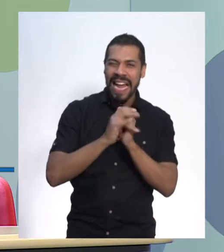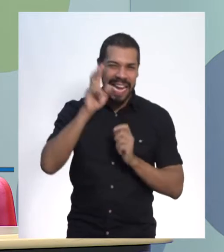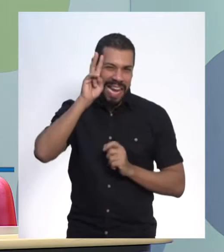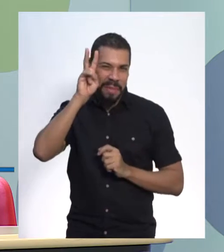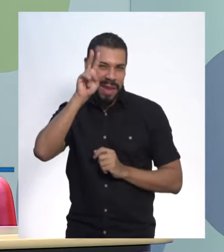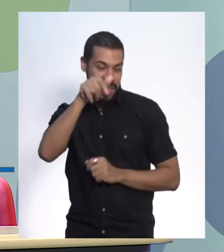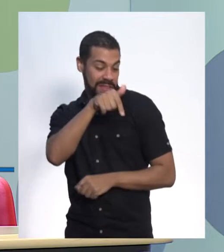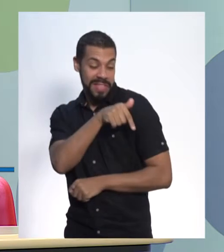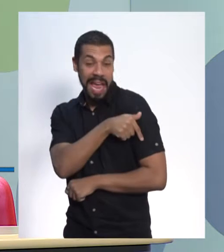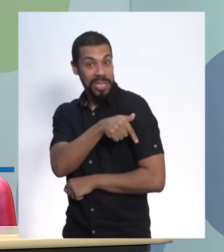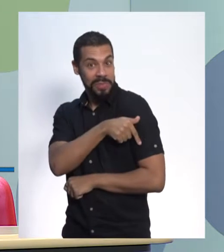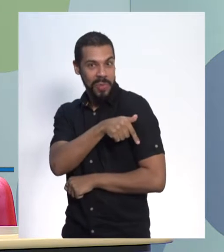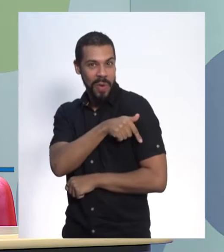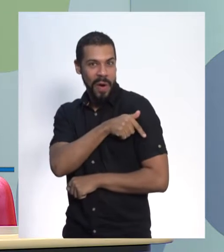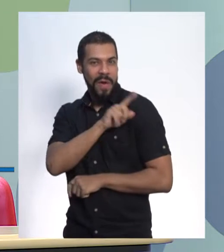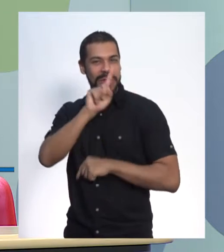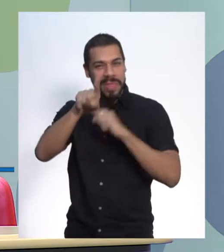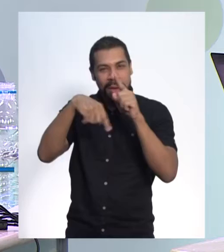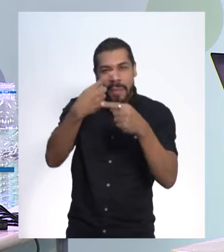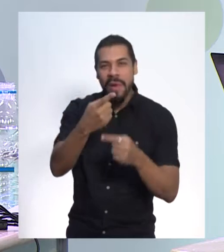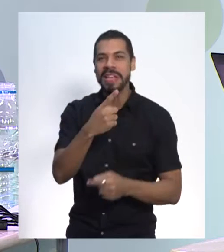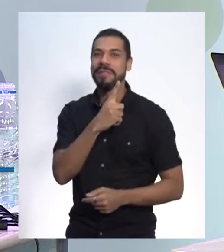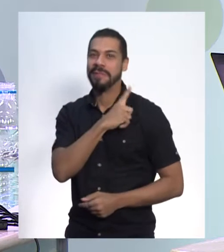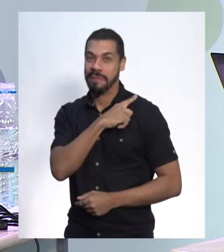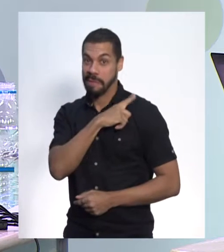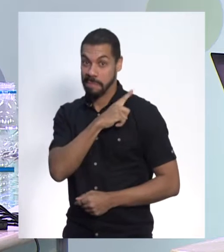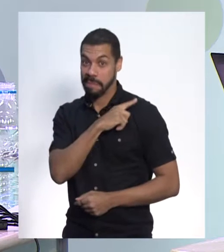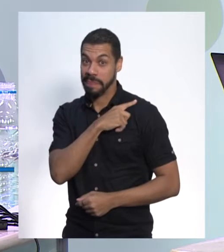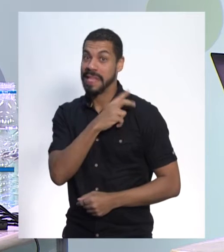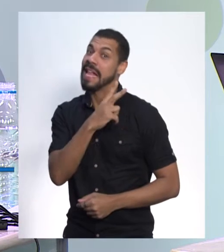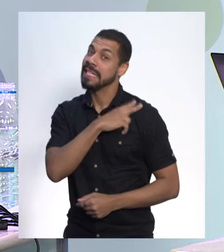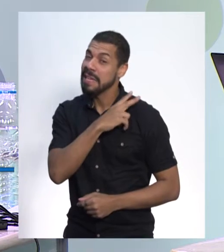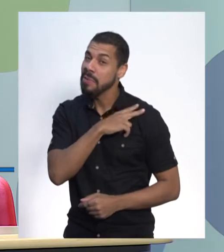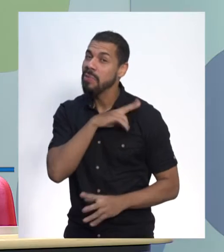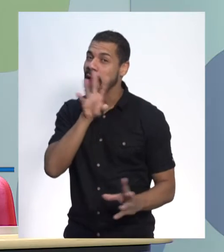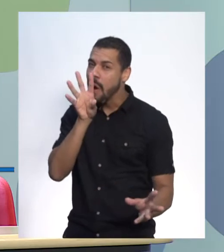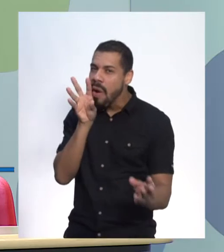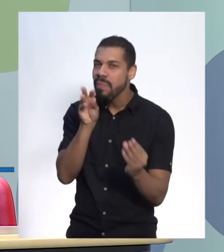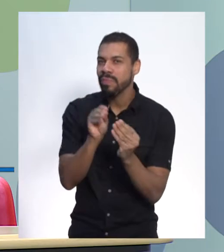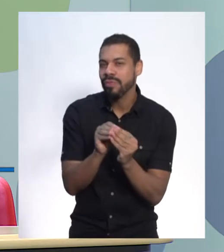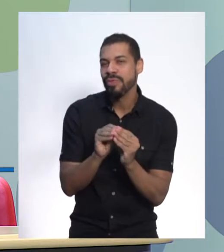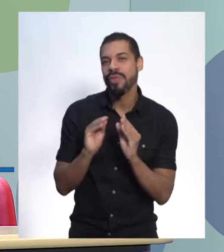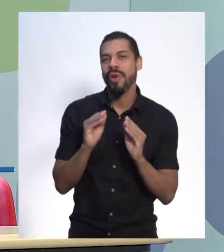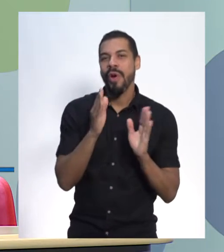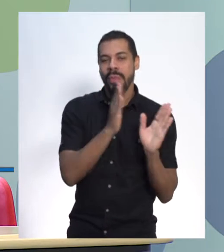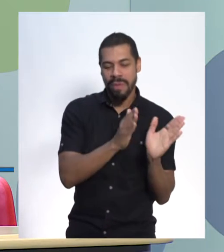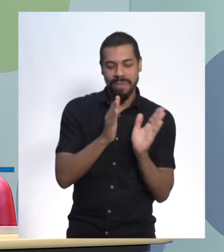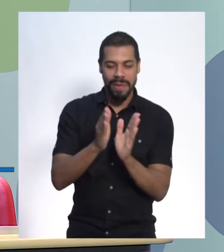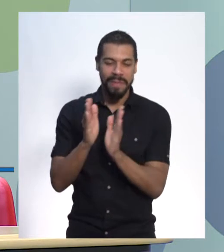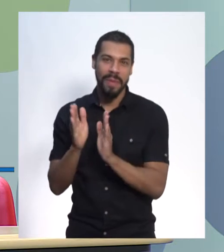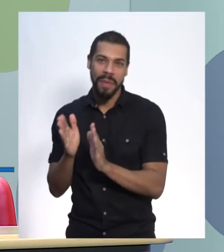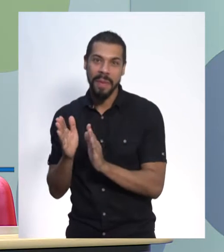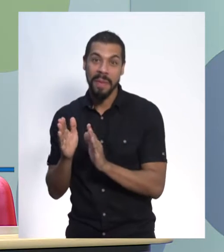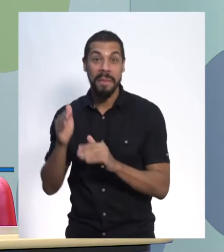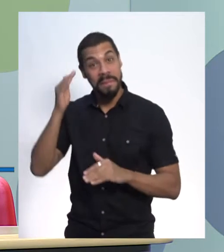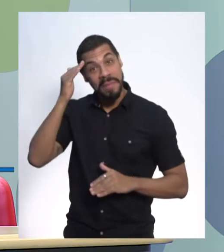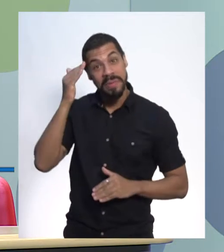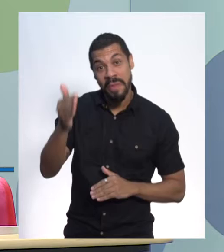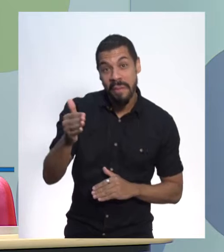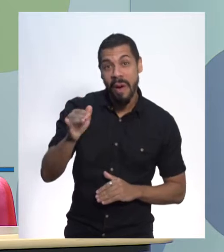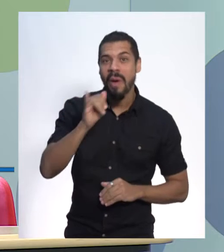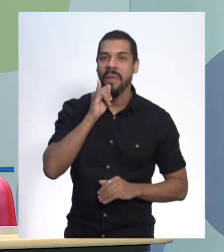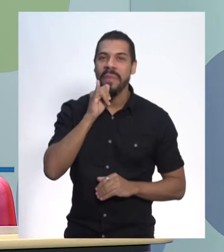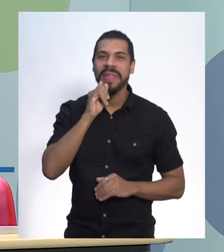ano, a gente volta a ver isso na primeira série do ensino médio, na segunda, na verdade, vai ver durante as séries, né? Quem for trabalhar principalmente com essa parte